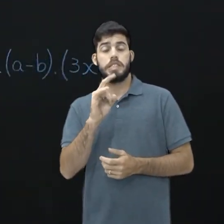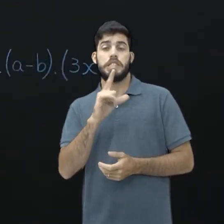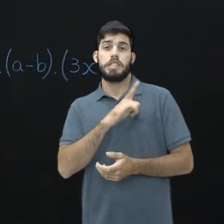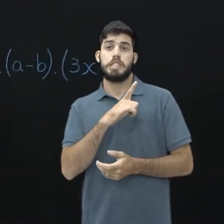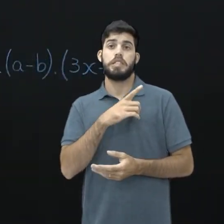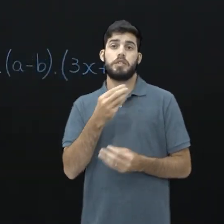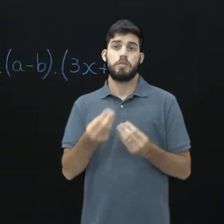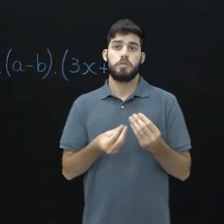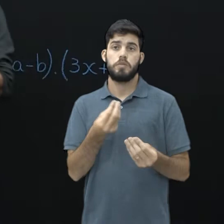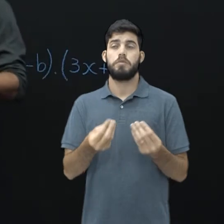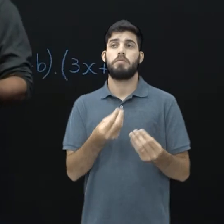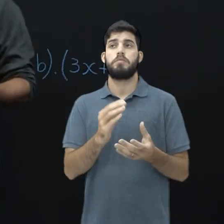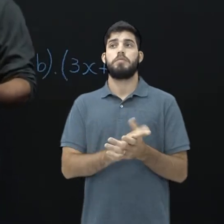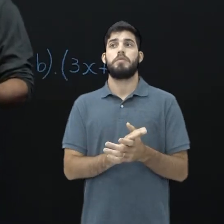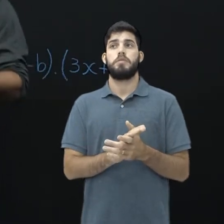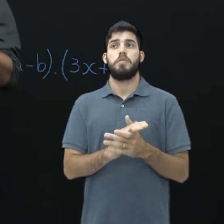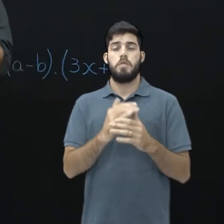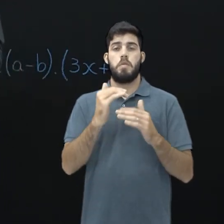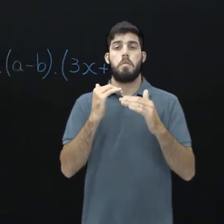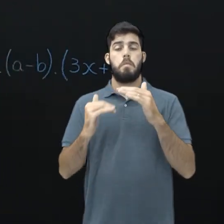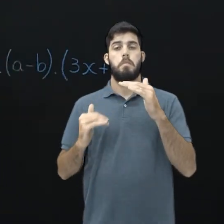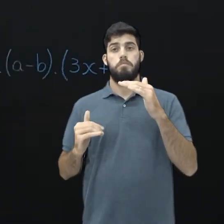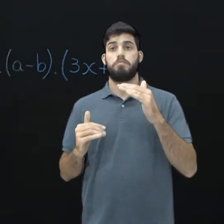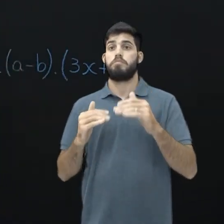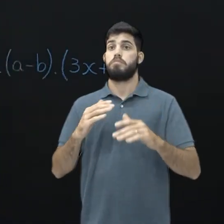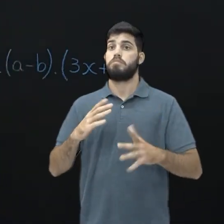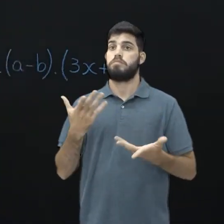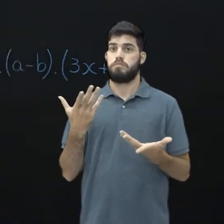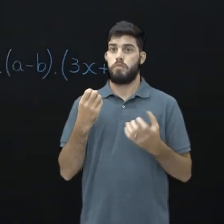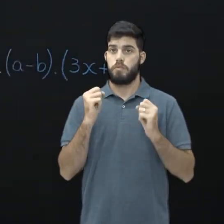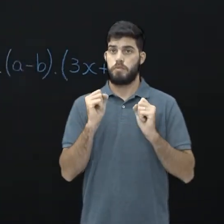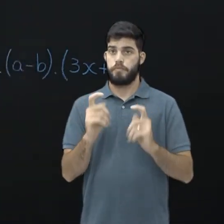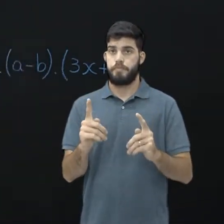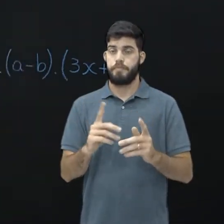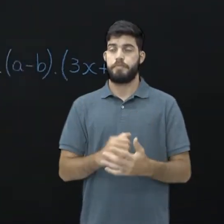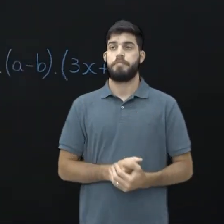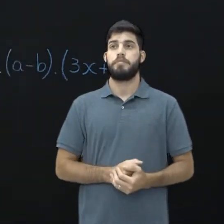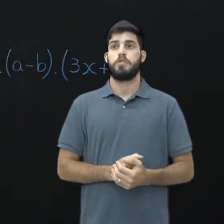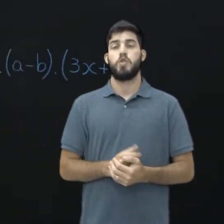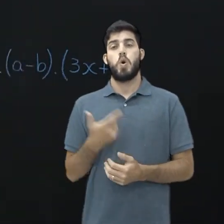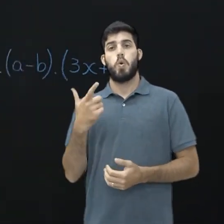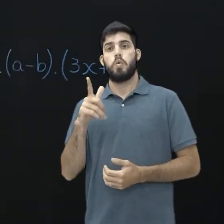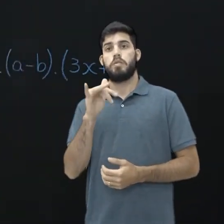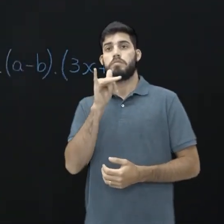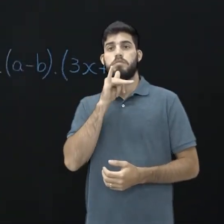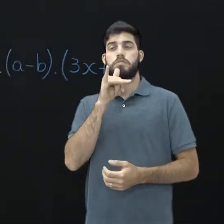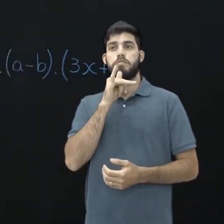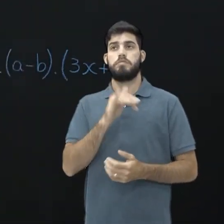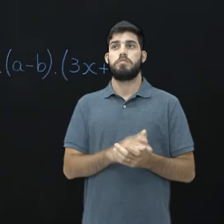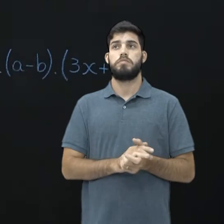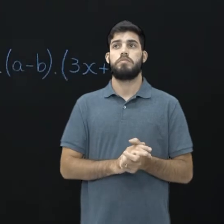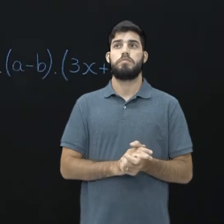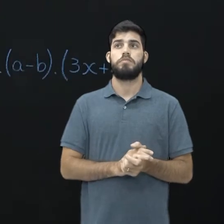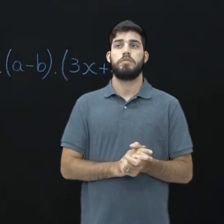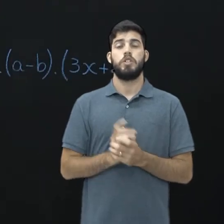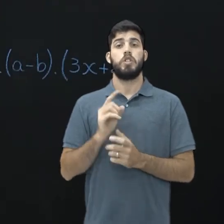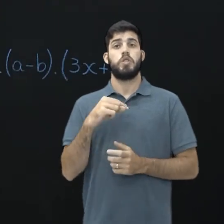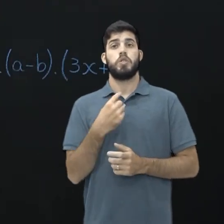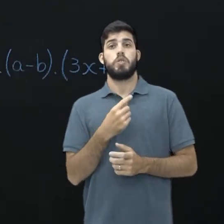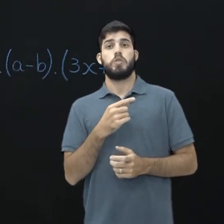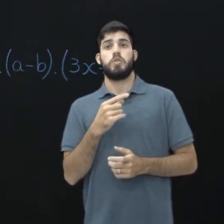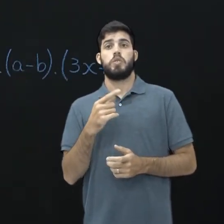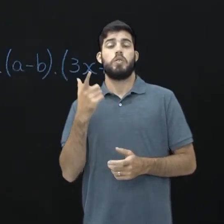caso o resultado, o máximo possível, beleza? Vamos aqui a outro exemplo onde, de repente, nós